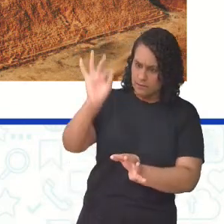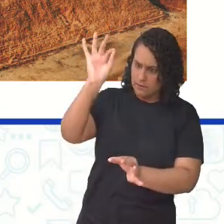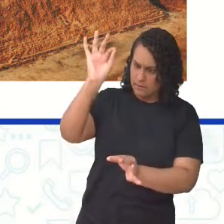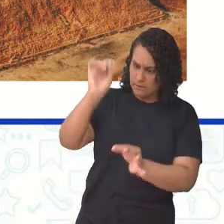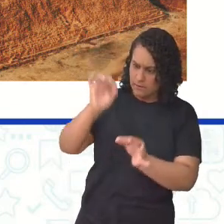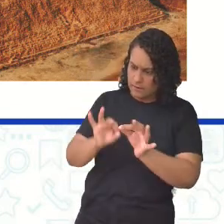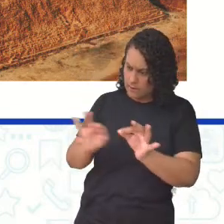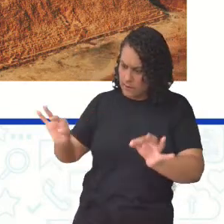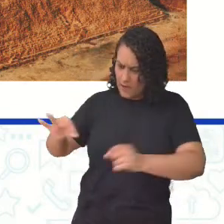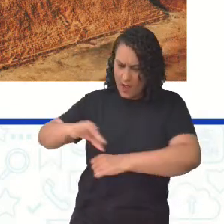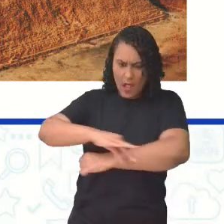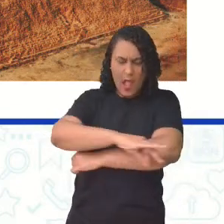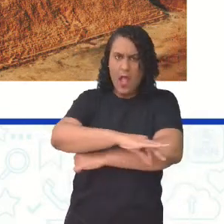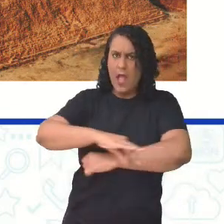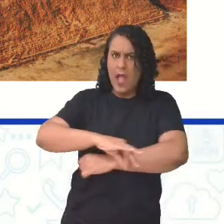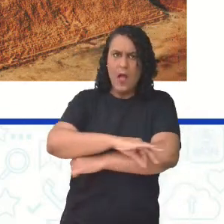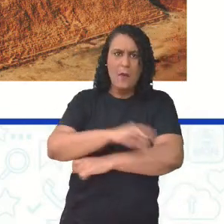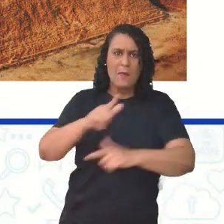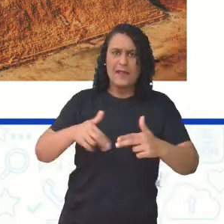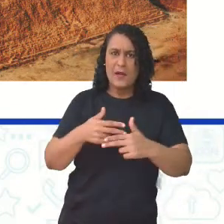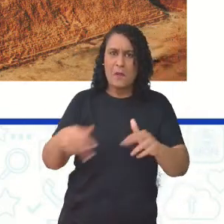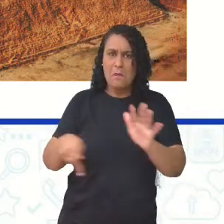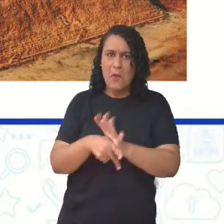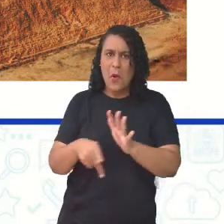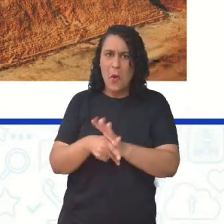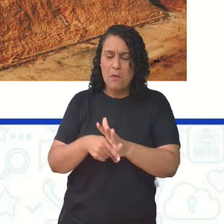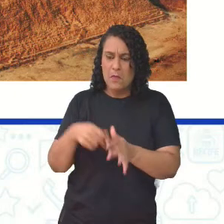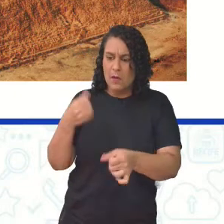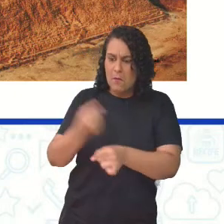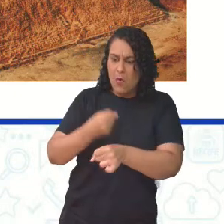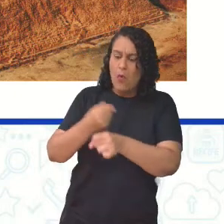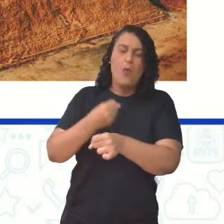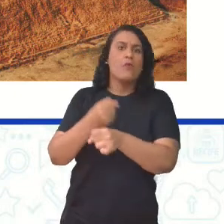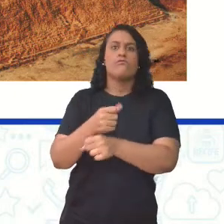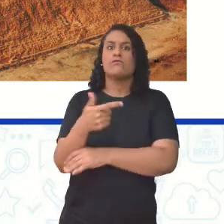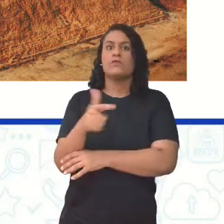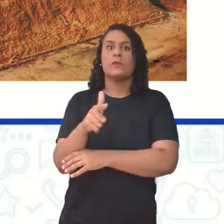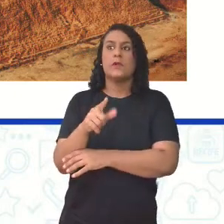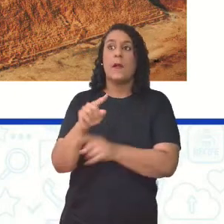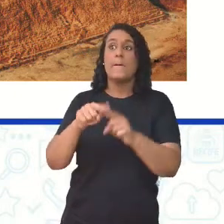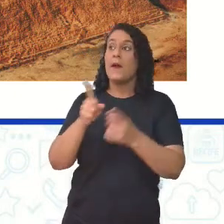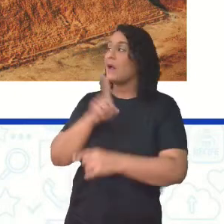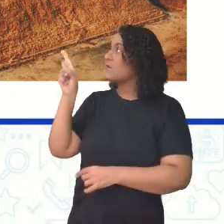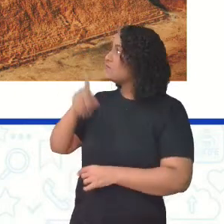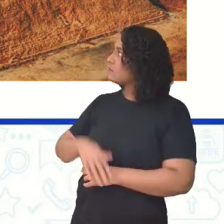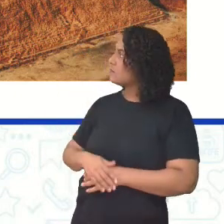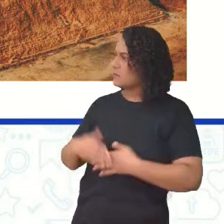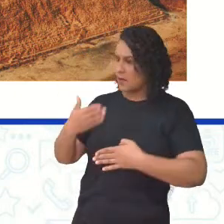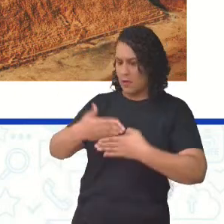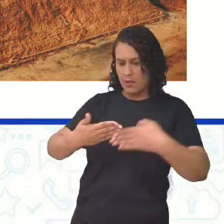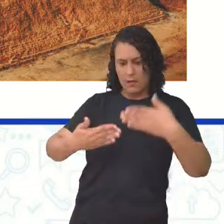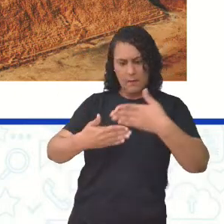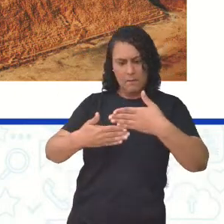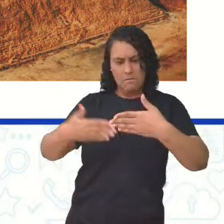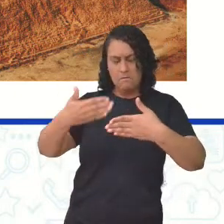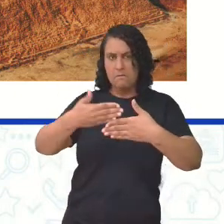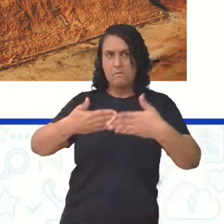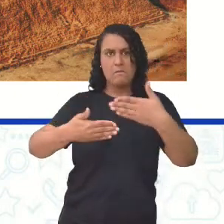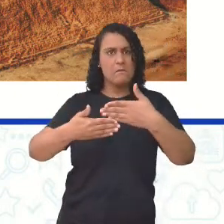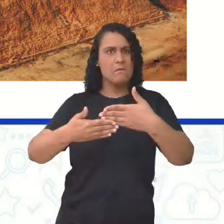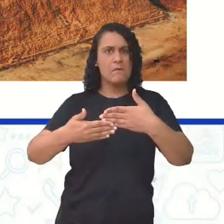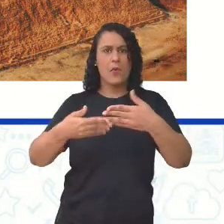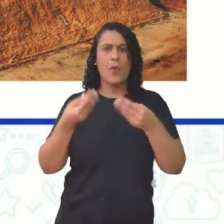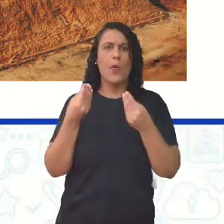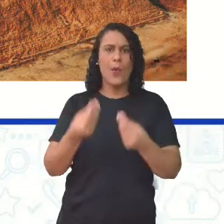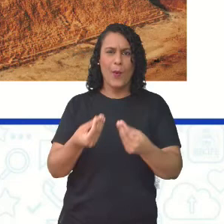nada, cimento, não existia nada disso, e as pedras estão coladinhas uma acima do outro, formando pirâmide. Só pode ser obra divina, somente. Não tem